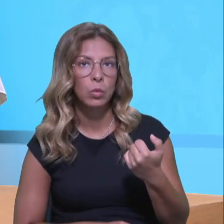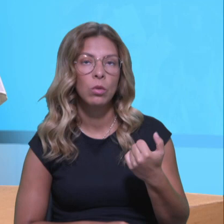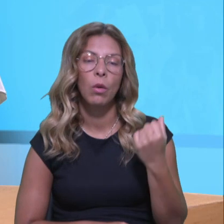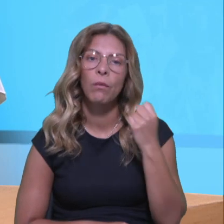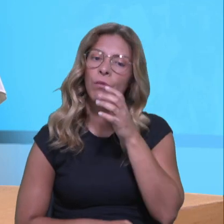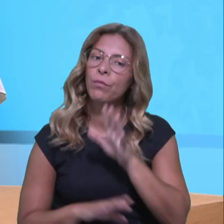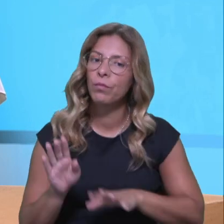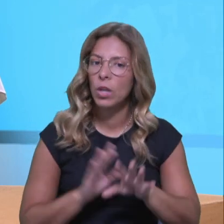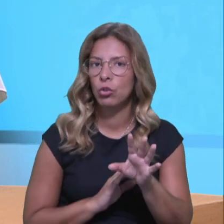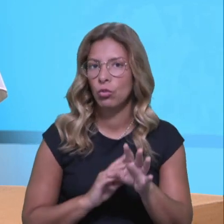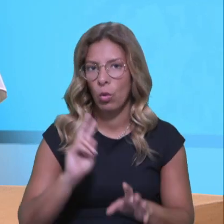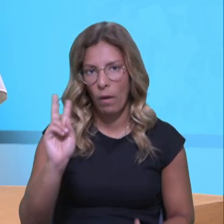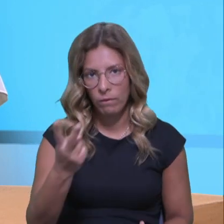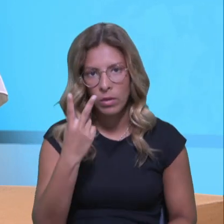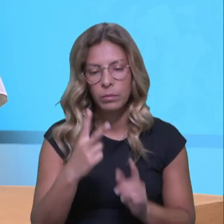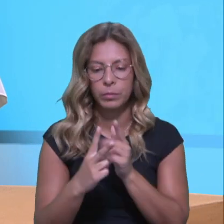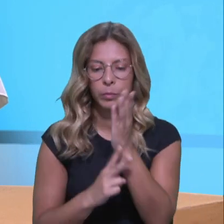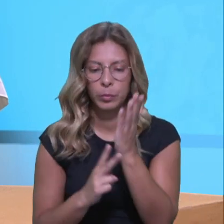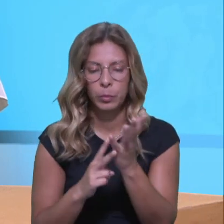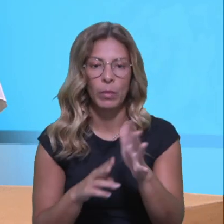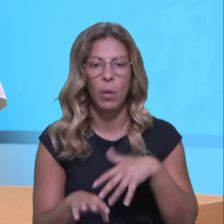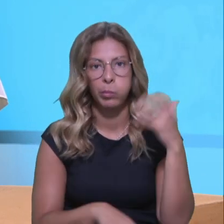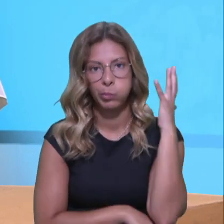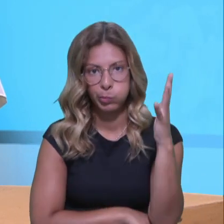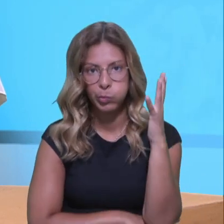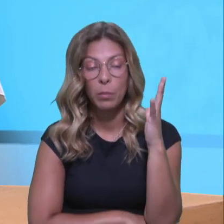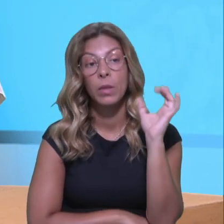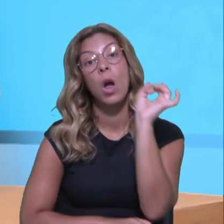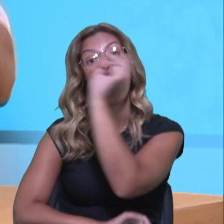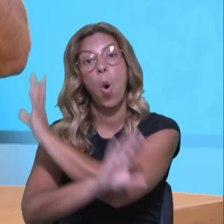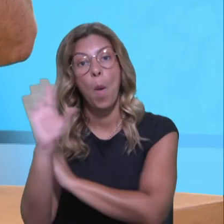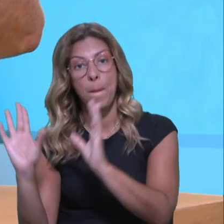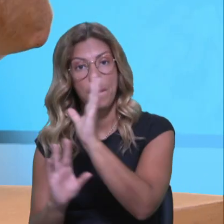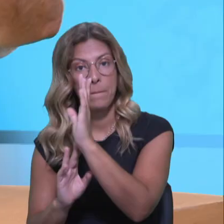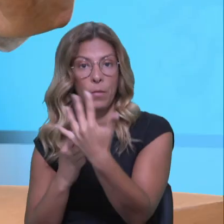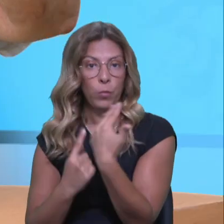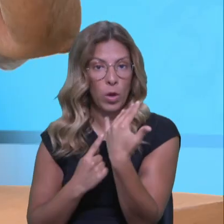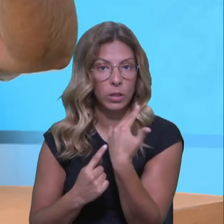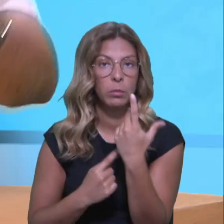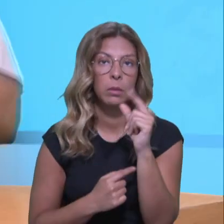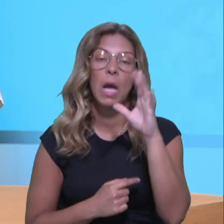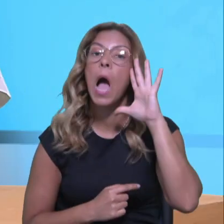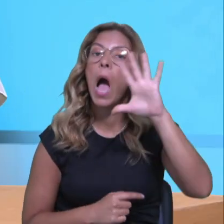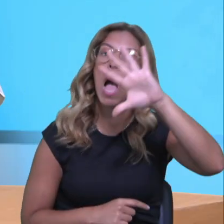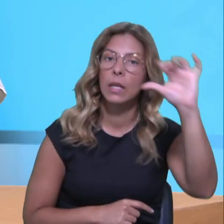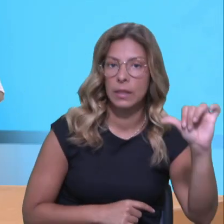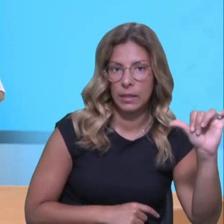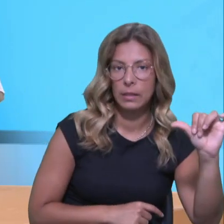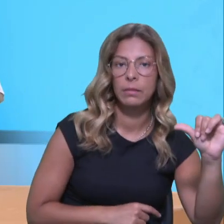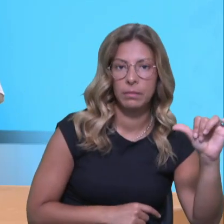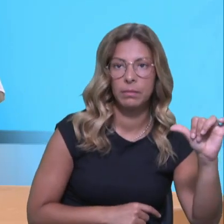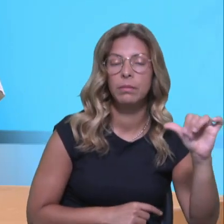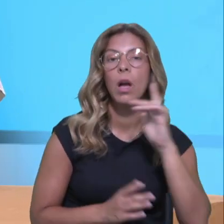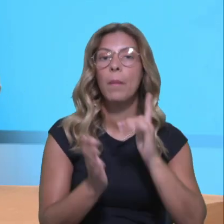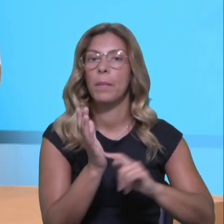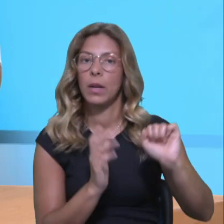realizaram-se 2 webinars, um com as conferências episcopais europeias e outro da Ásia e dos Estados